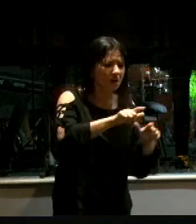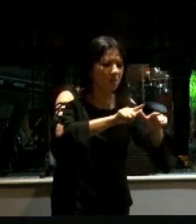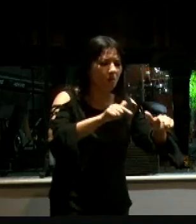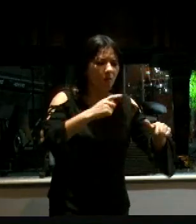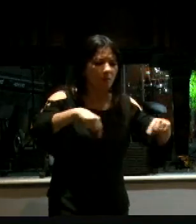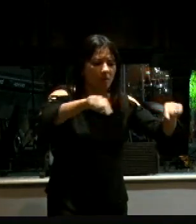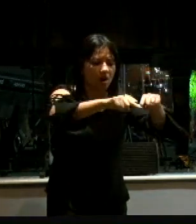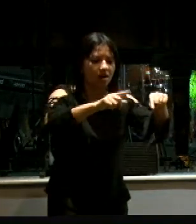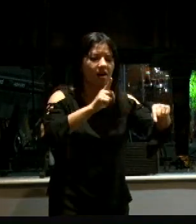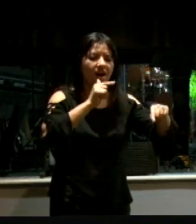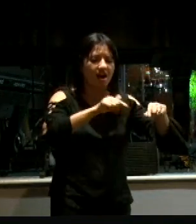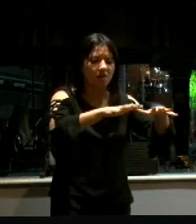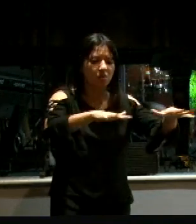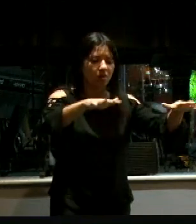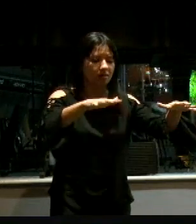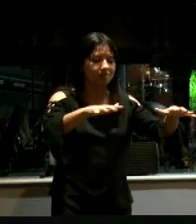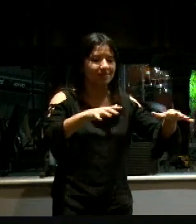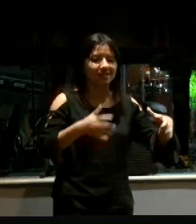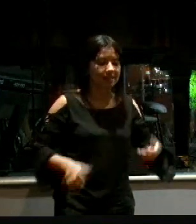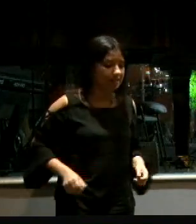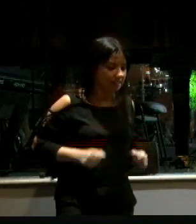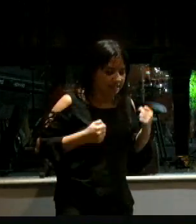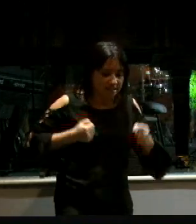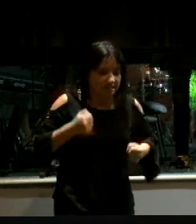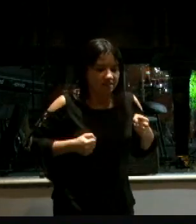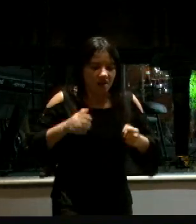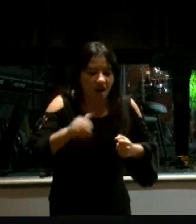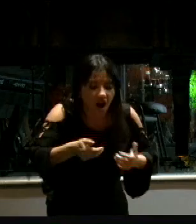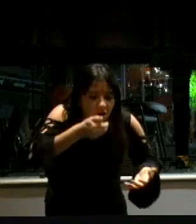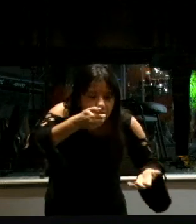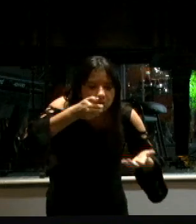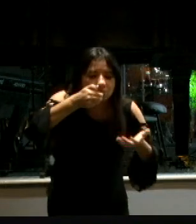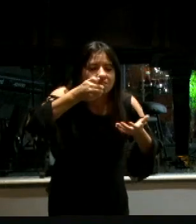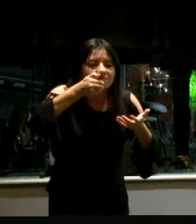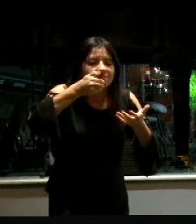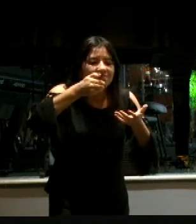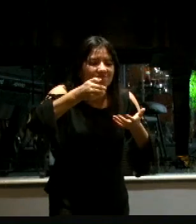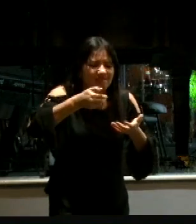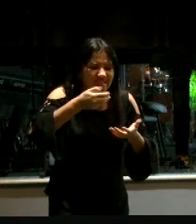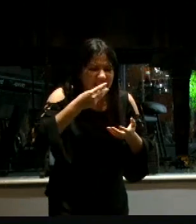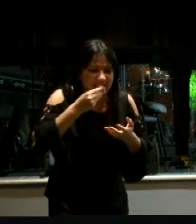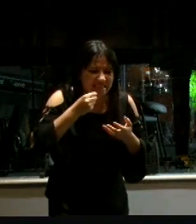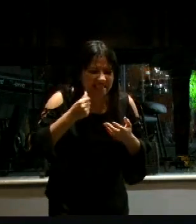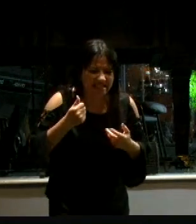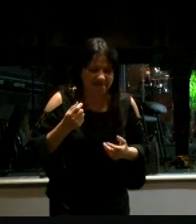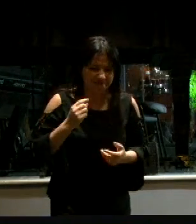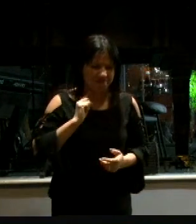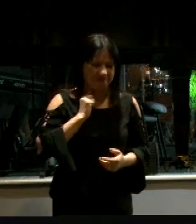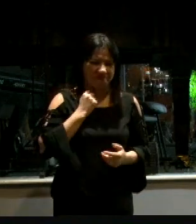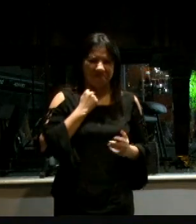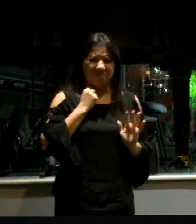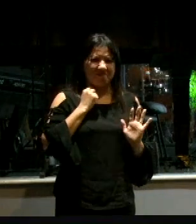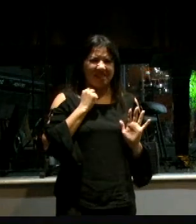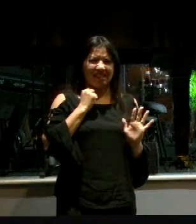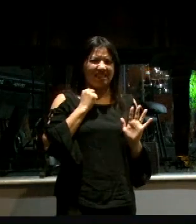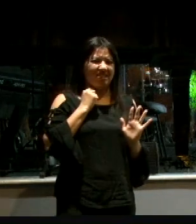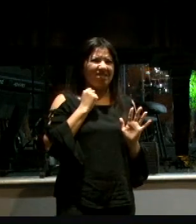E aí eles começaram a questionar a condução daquele Deus